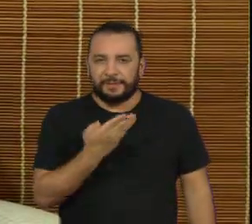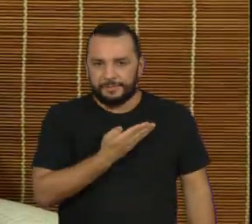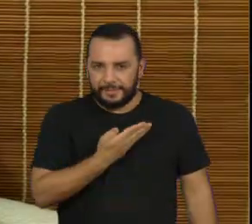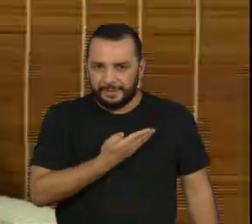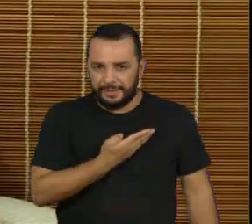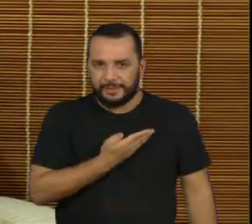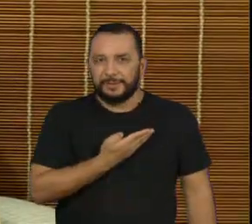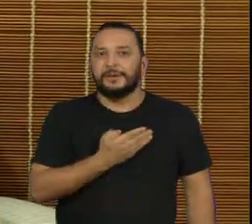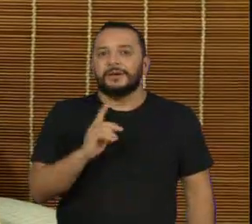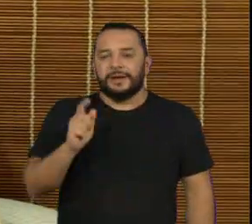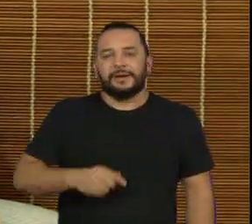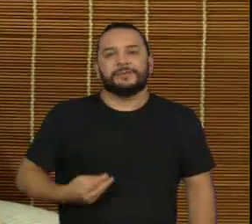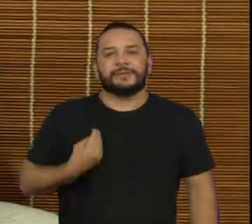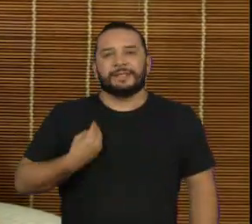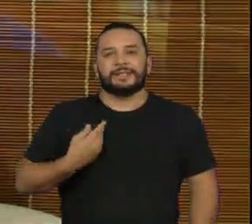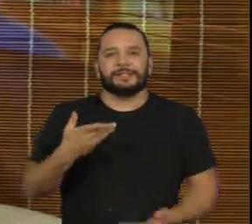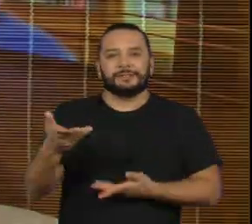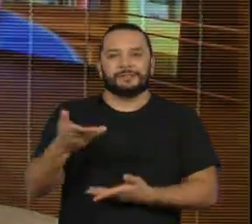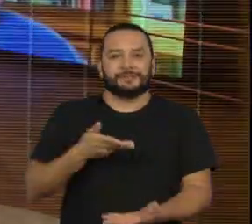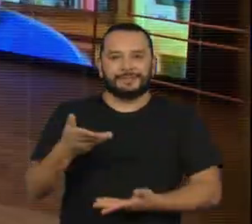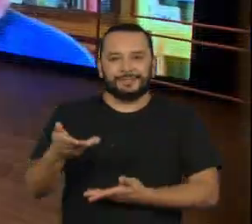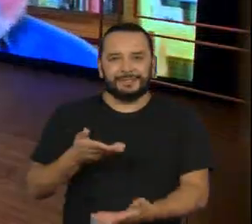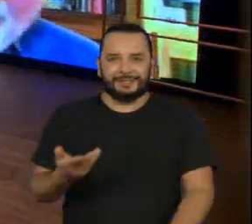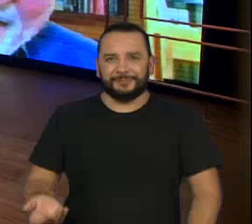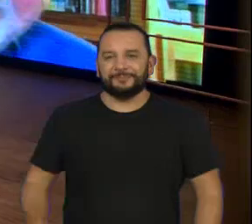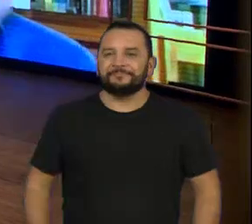amigo é dividir a vida.